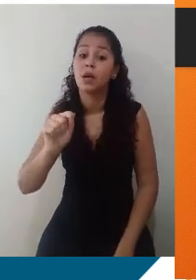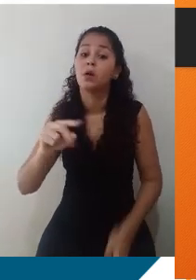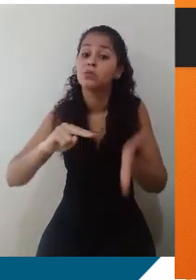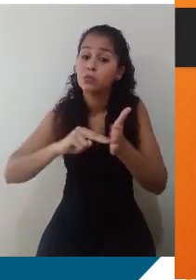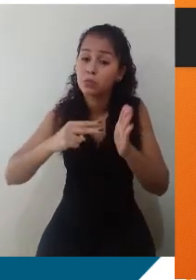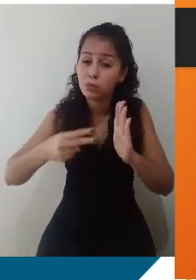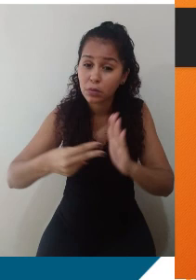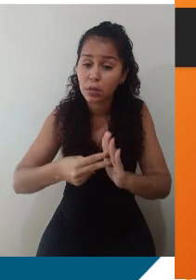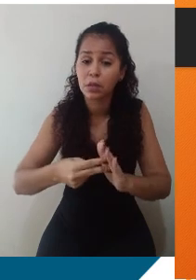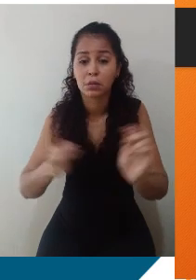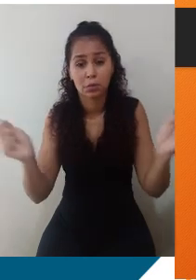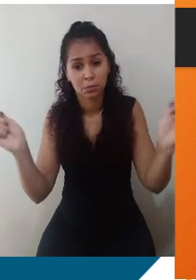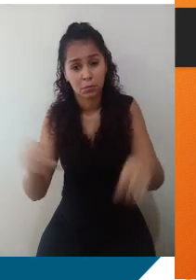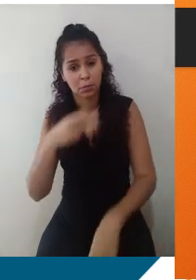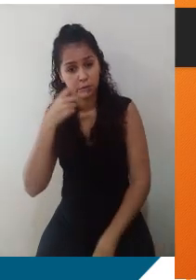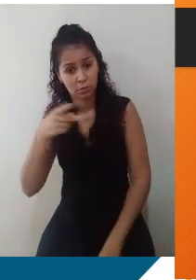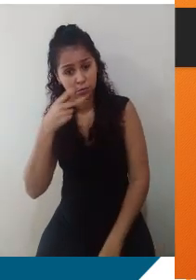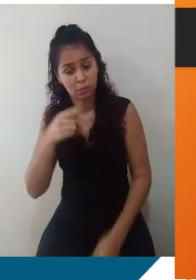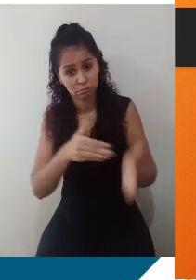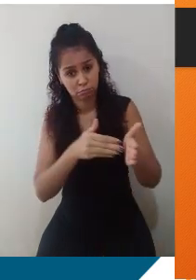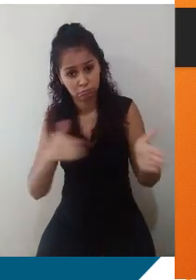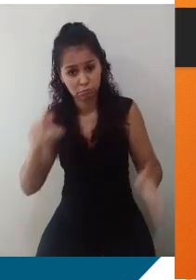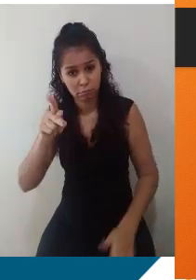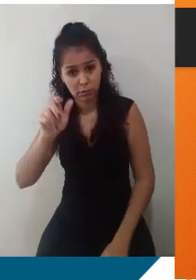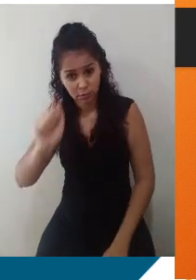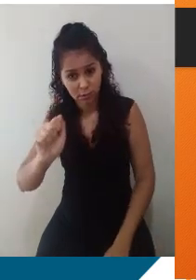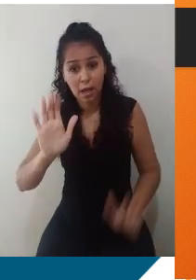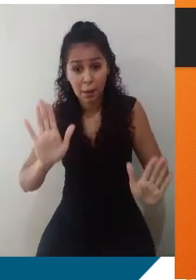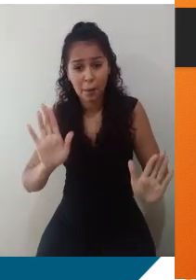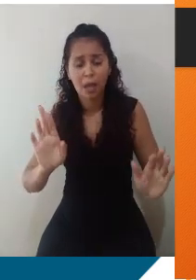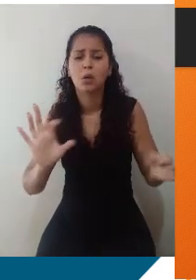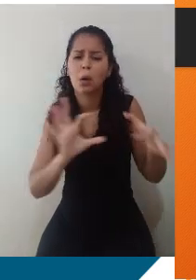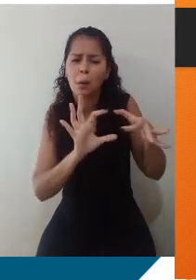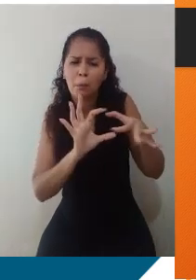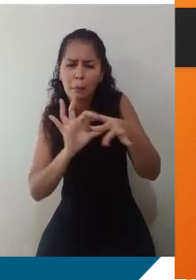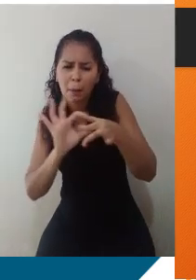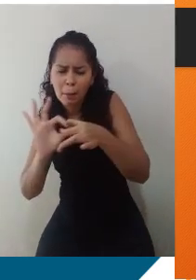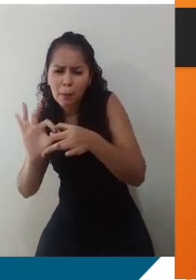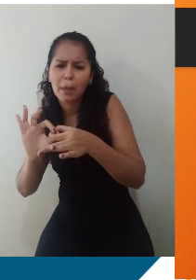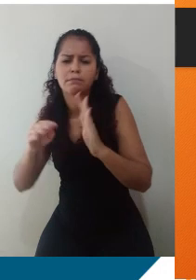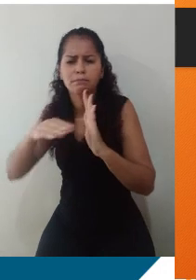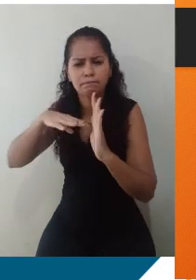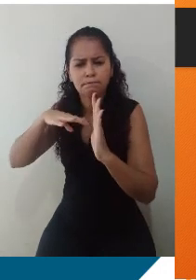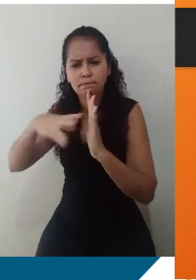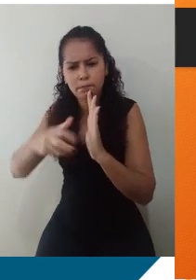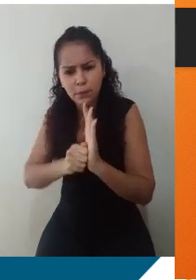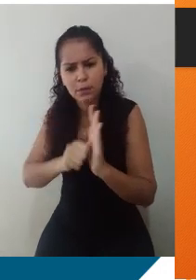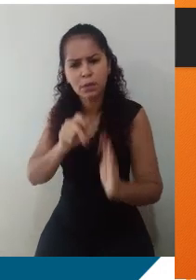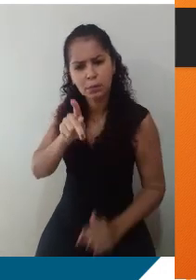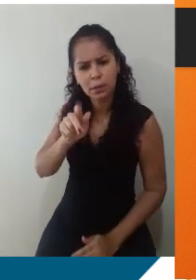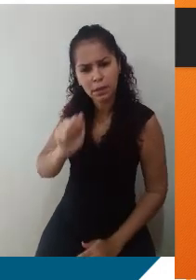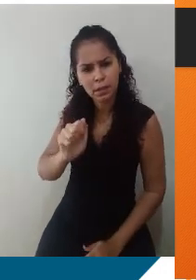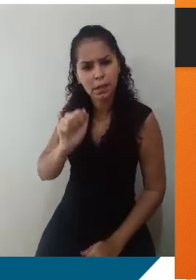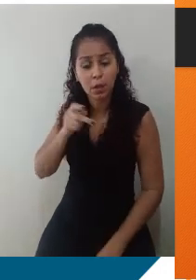é uma das maneiras de se definir uma progressão aritmética. Mas essa relação da progressão aritmética com a média